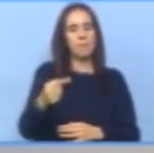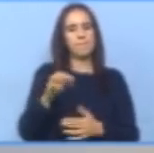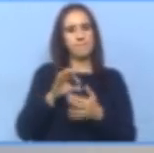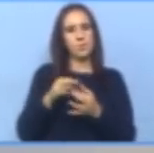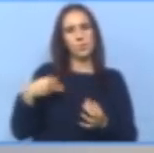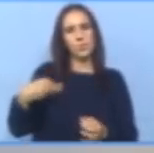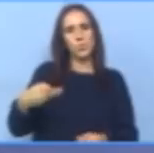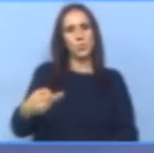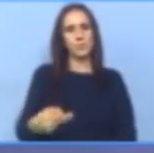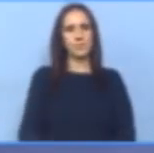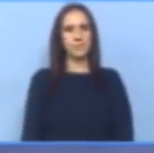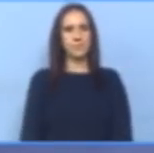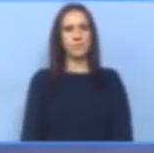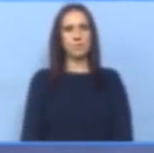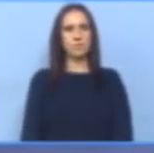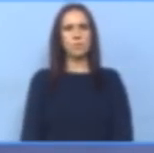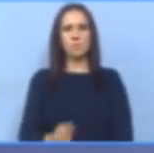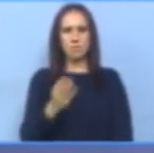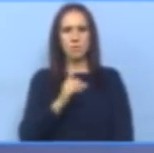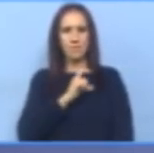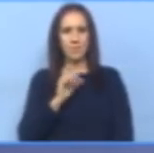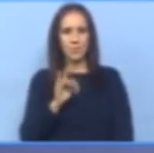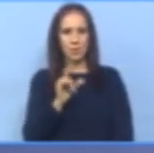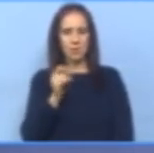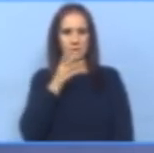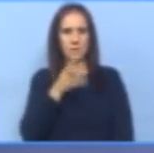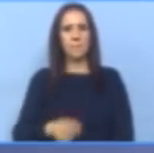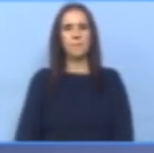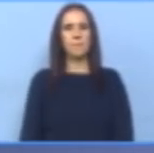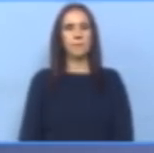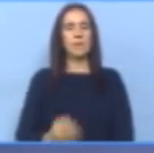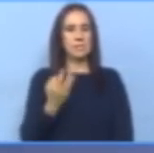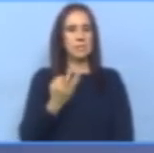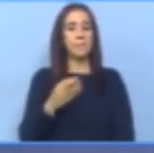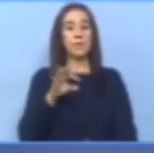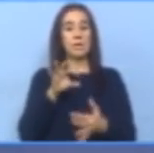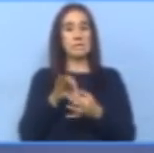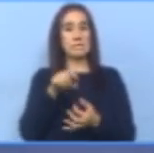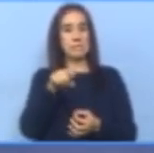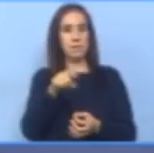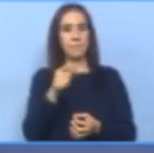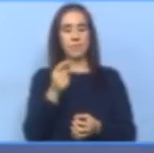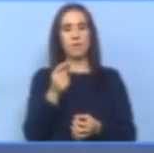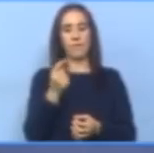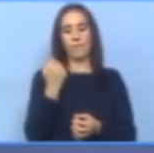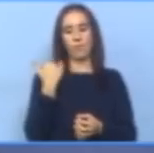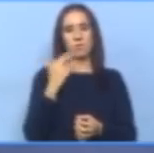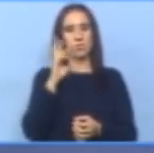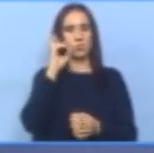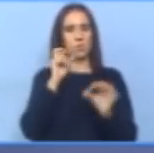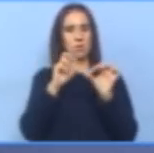cotidiana. Sobre dizer um bocadinho sobre este ponto que aqui acabamos agora de